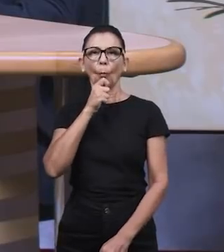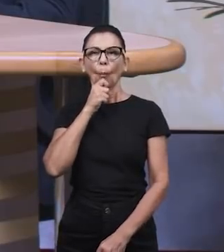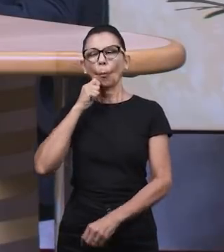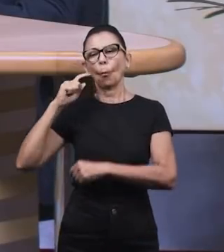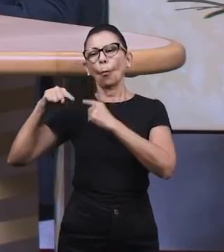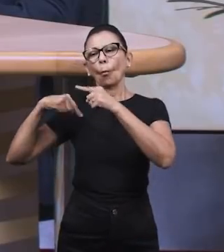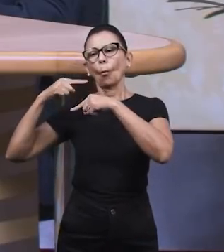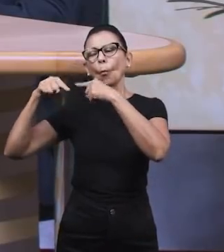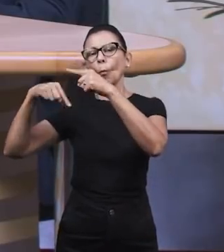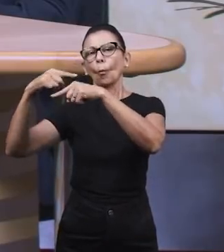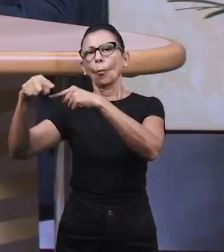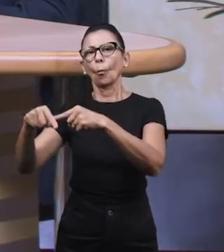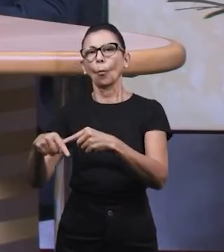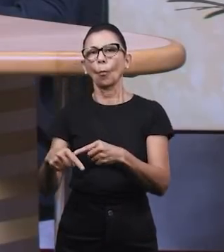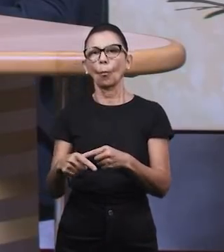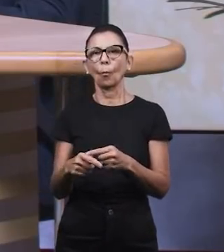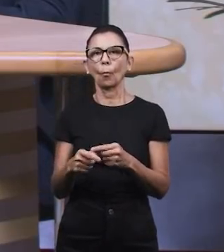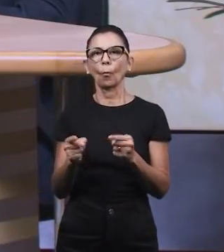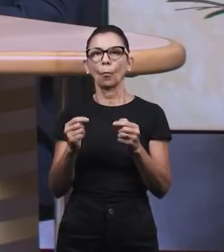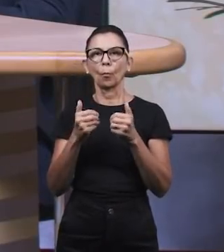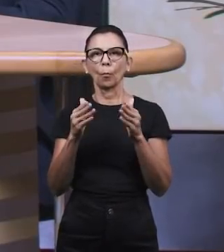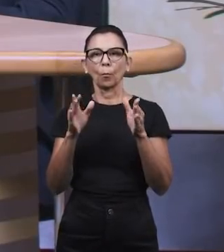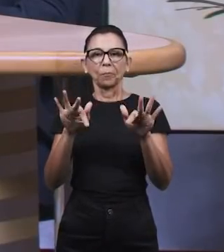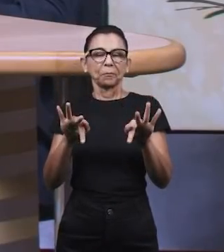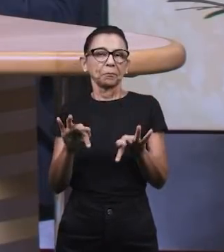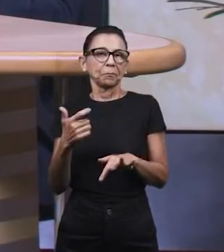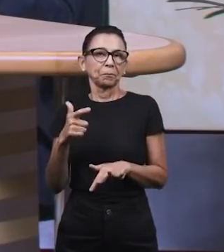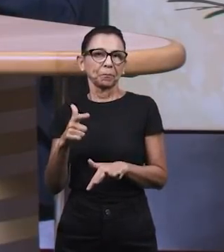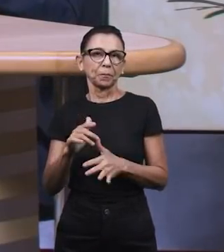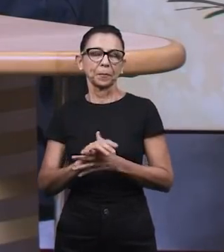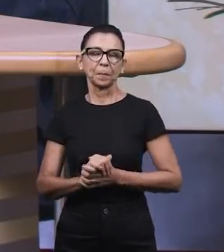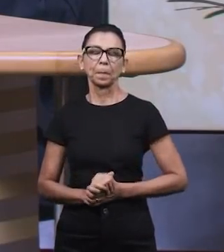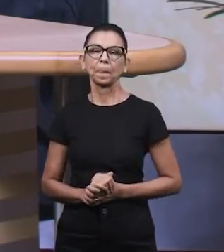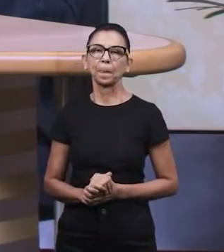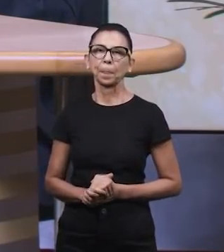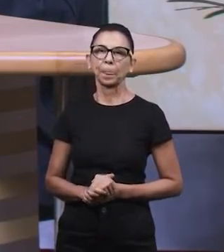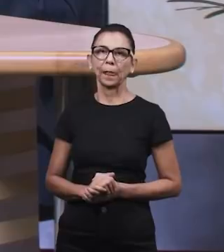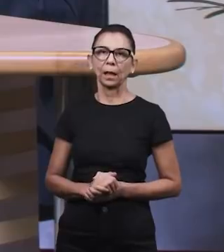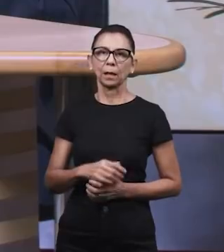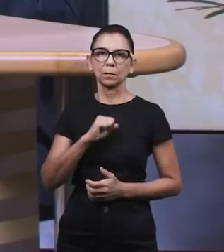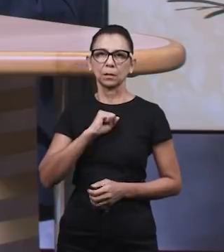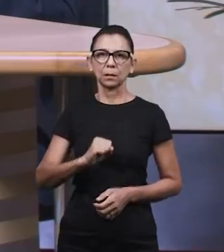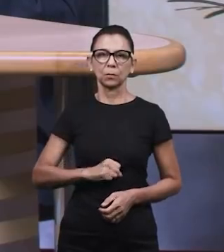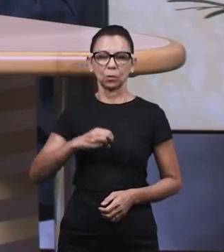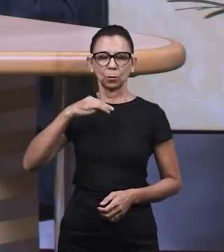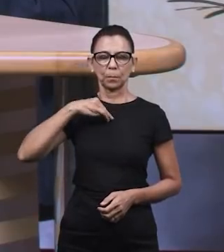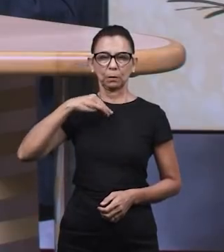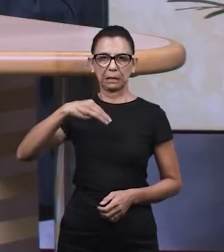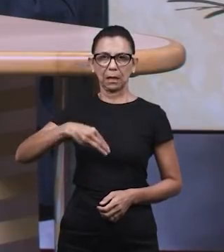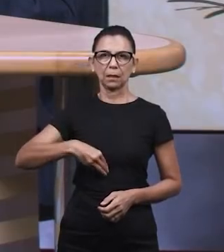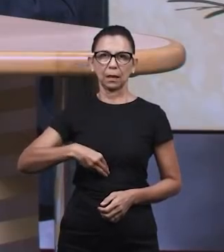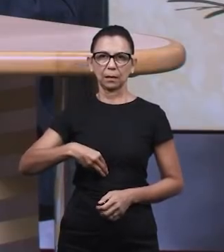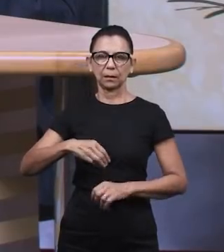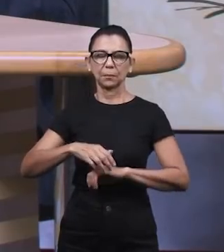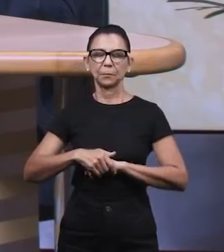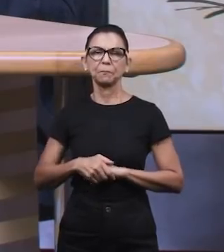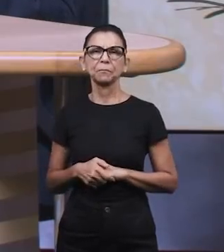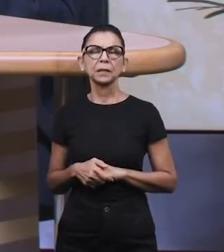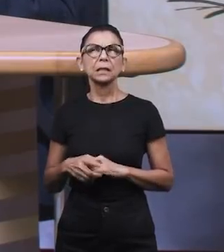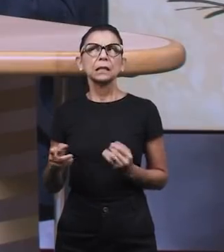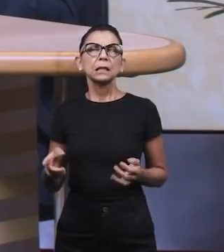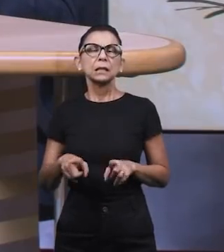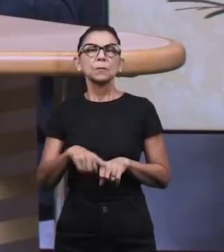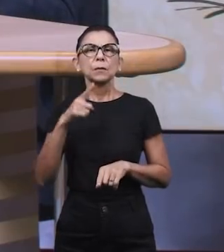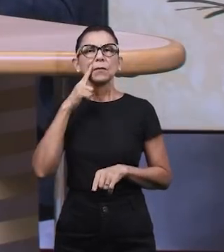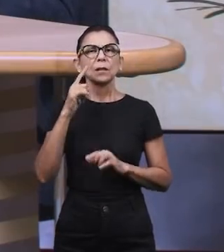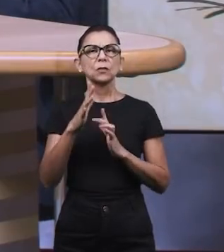genealogia, sem princípio, sem fim, que era Melquisedeque. Você vai ver ele como rei, lá no Velho Testamento, como Redentor, porque o rei era